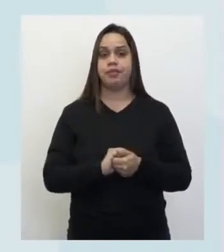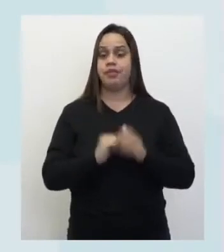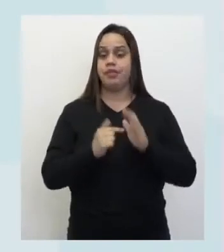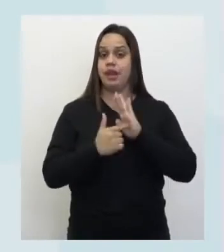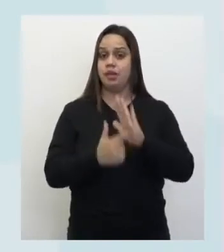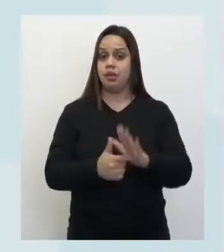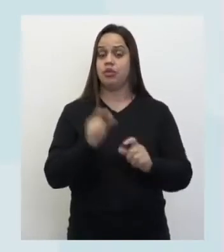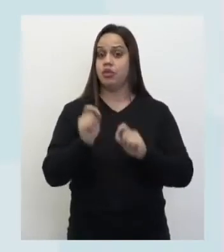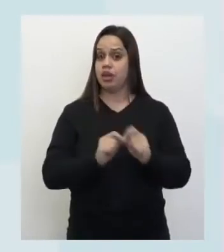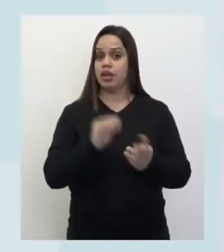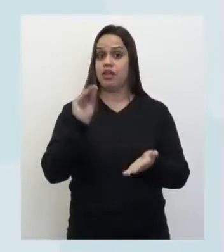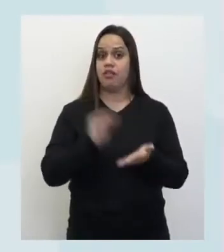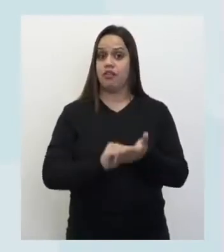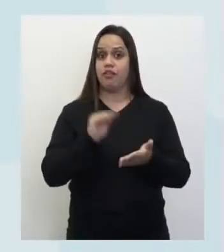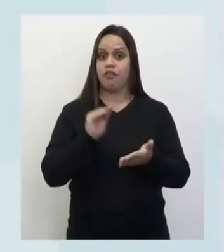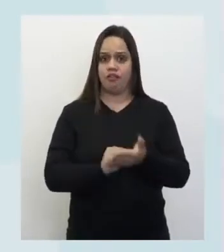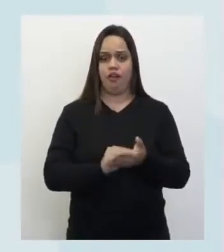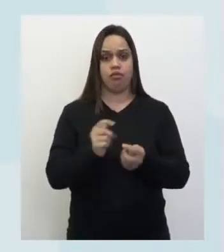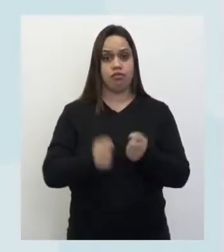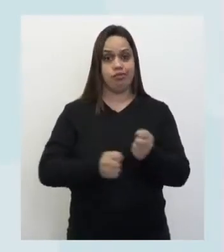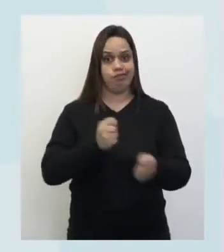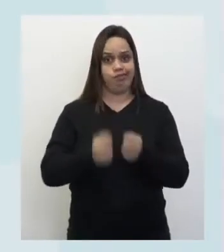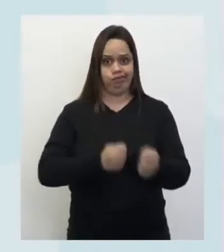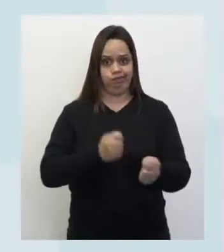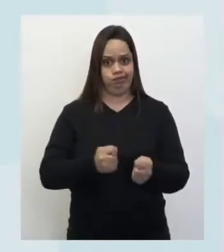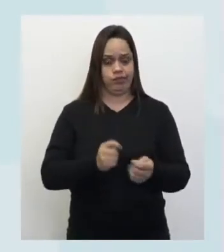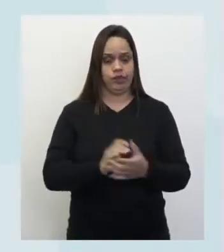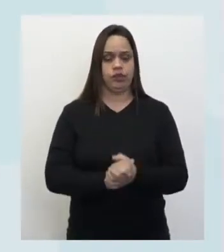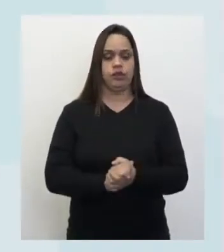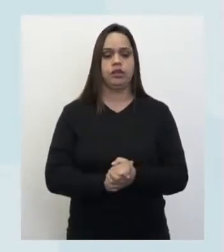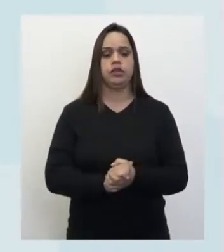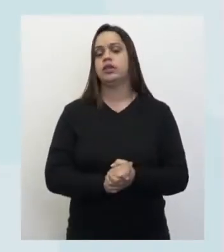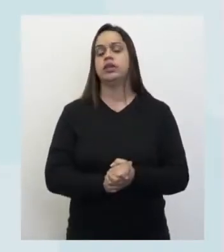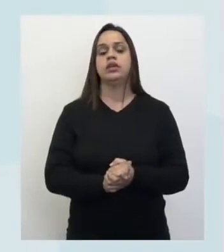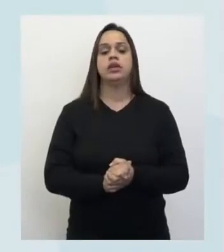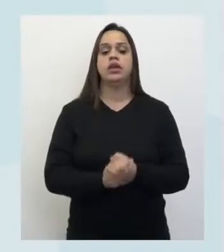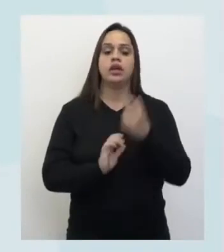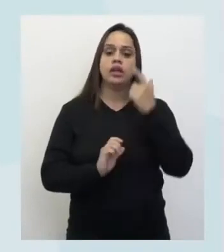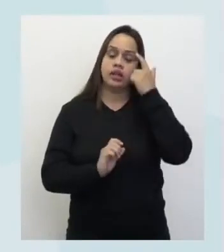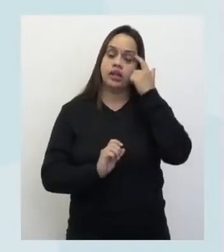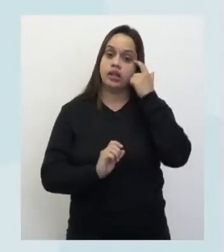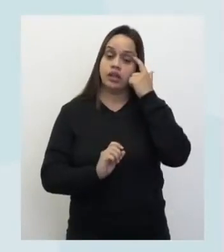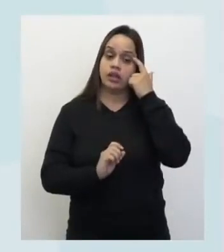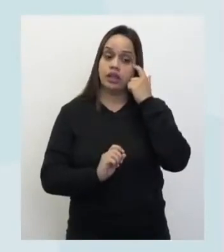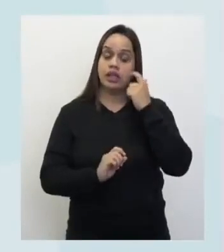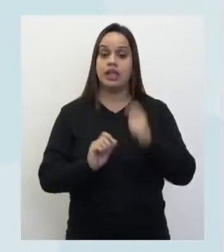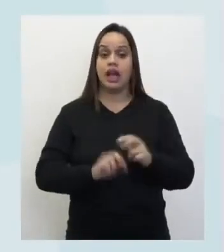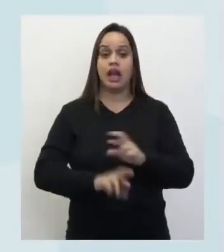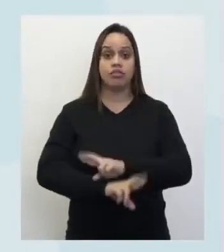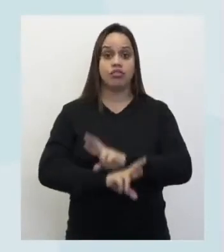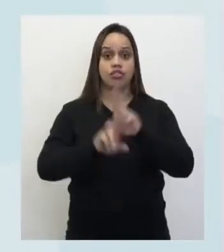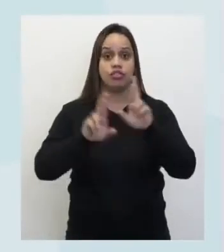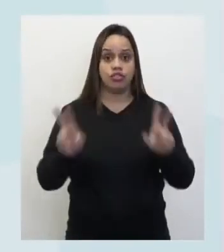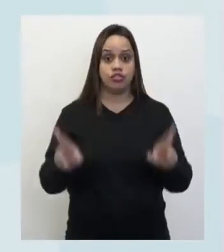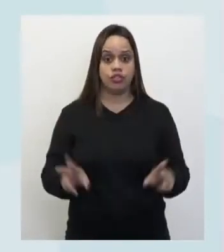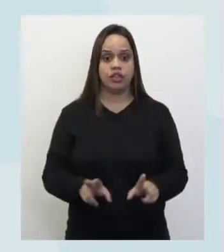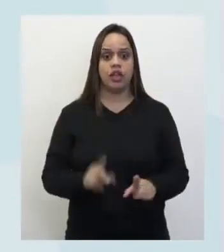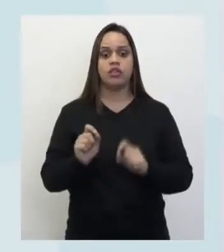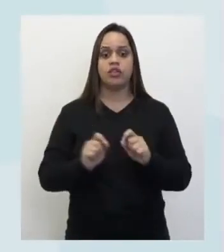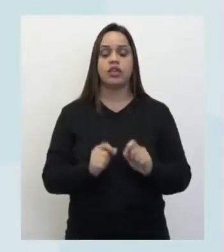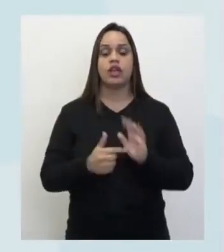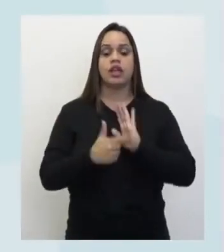indica ausência de equilíbrio. E já a diversidade, ela está ligada a uma condição